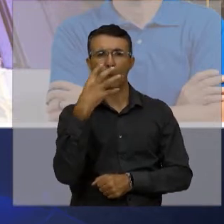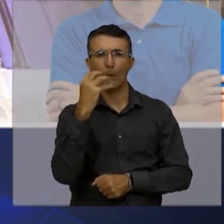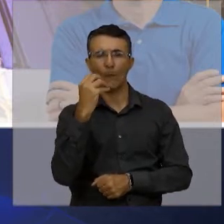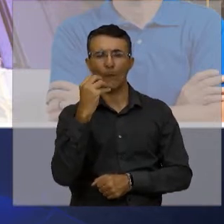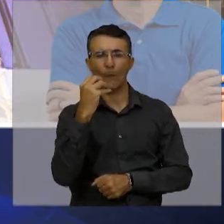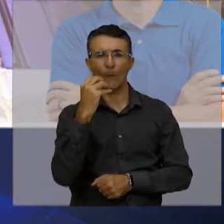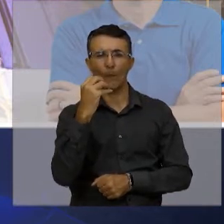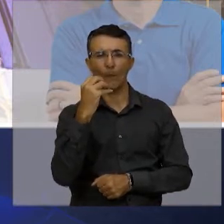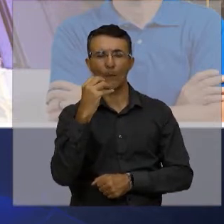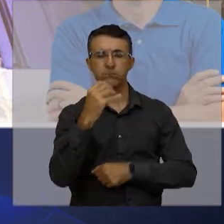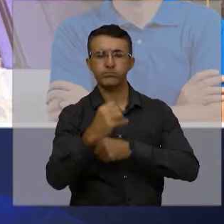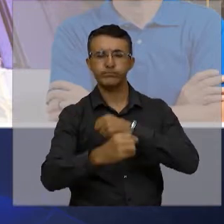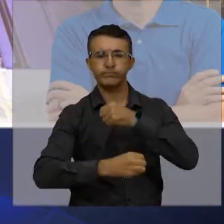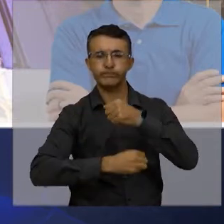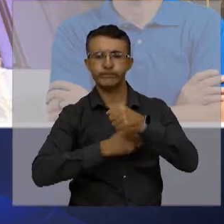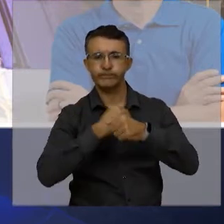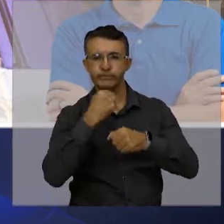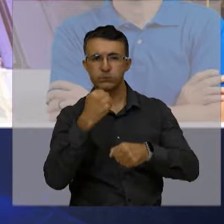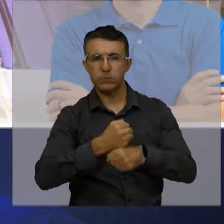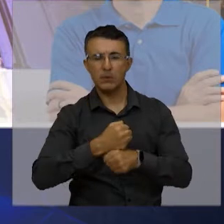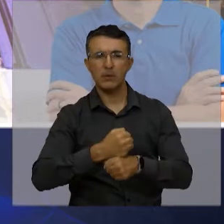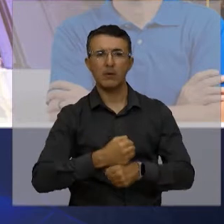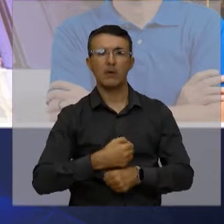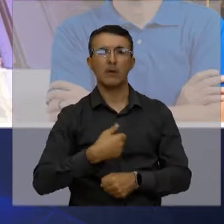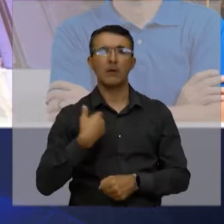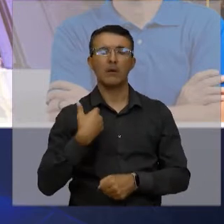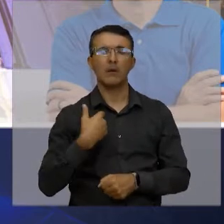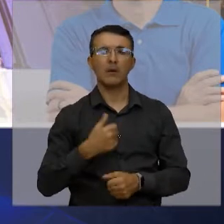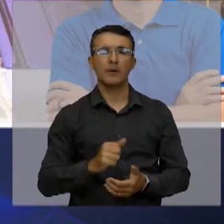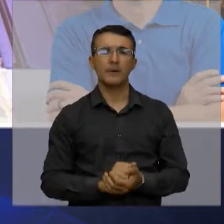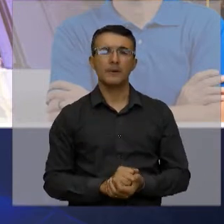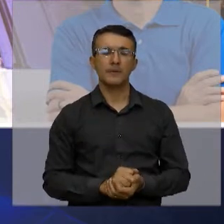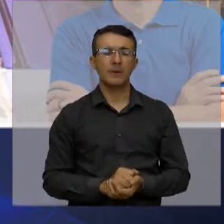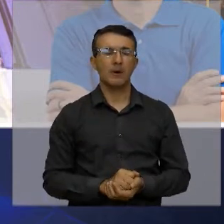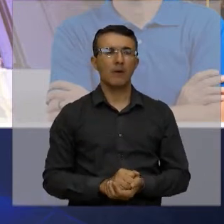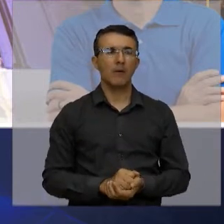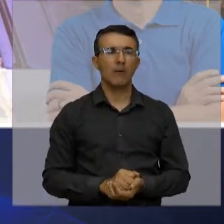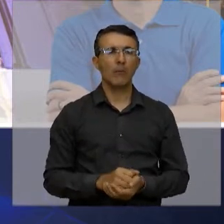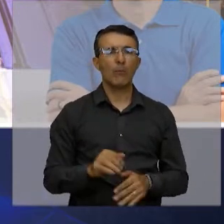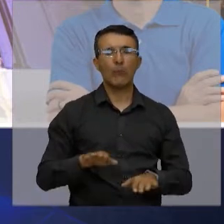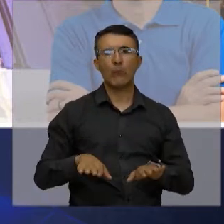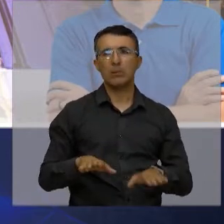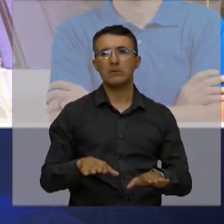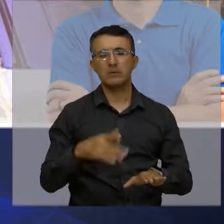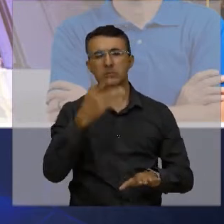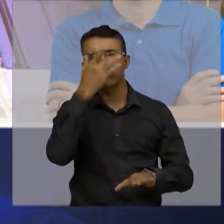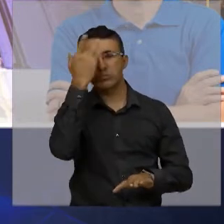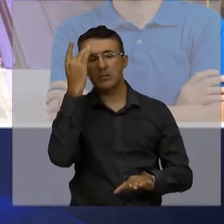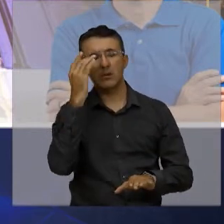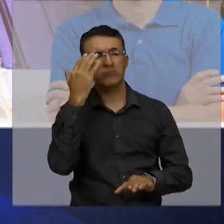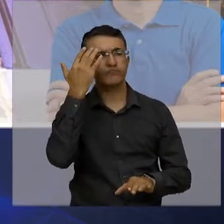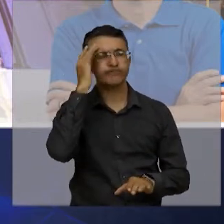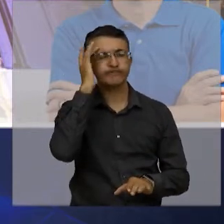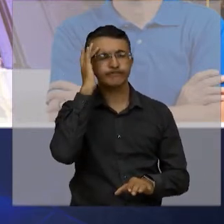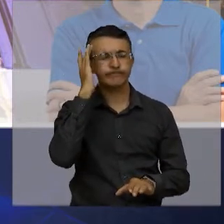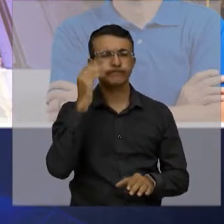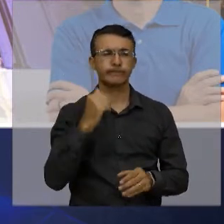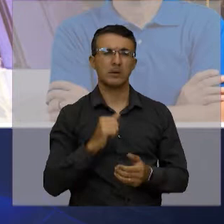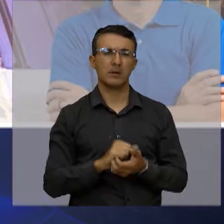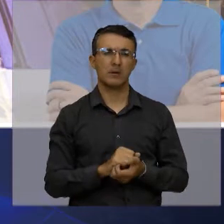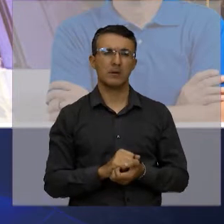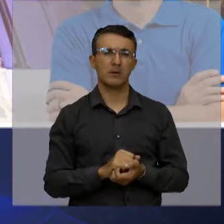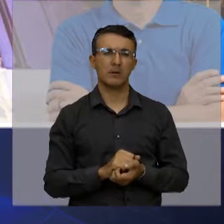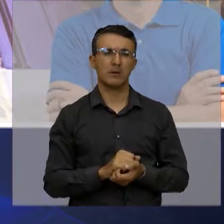de existência. E às vezes as pessoas acabam não entendendo, a Diocese de São José dos Campos ela